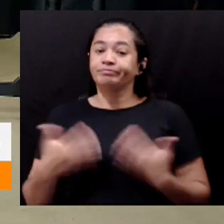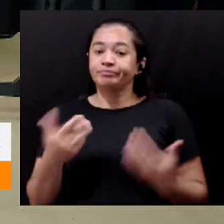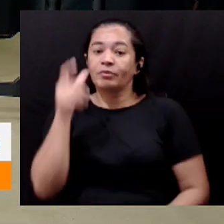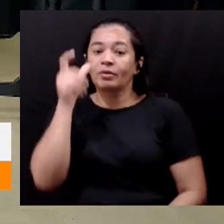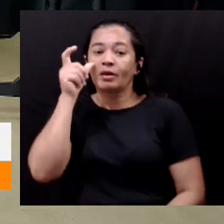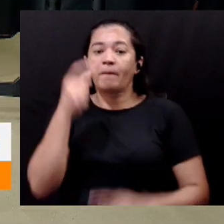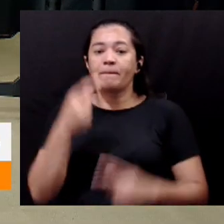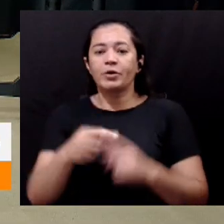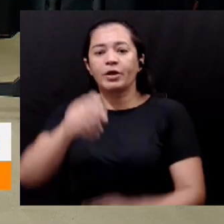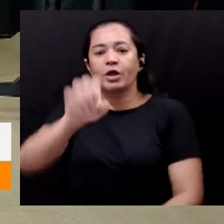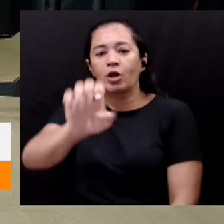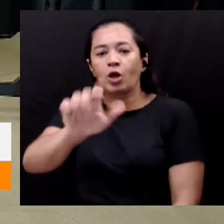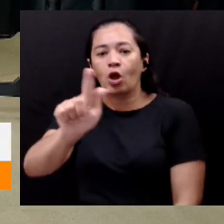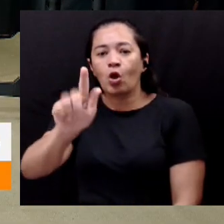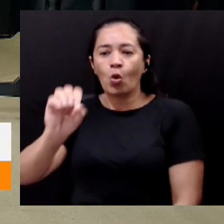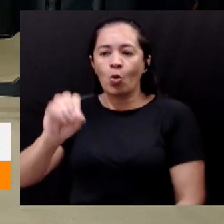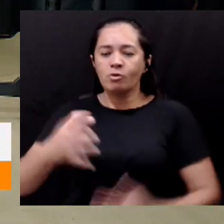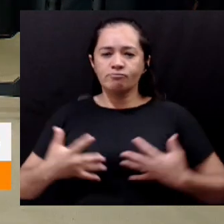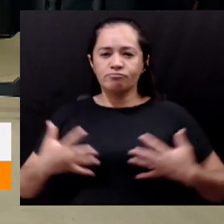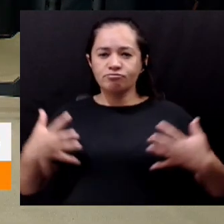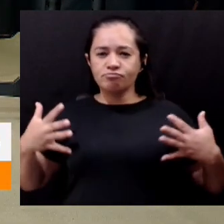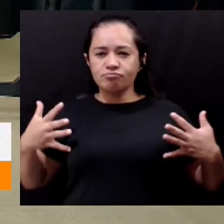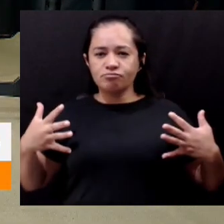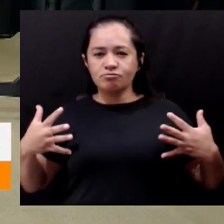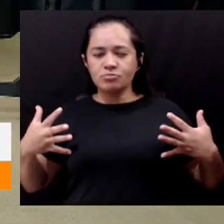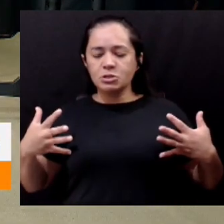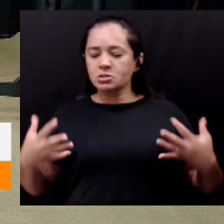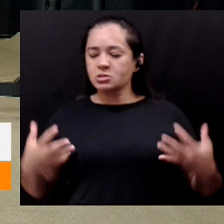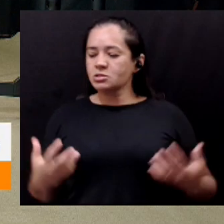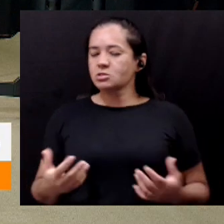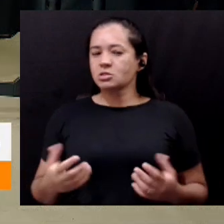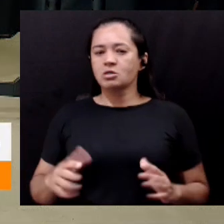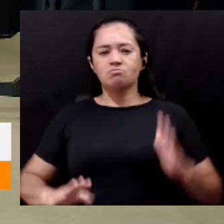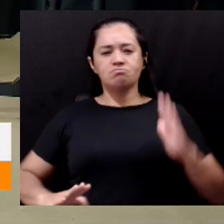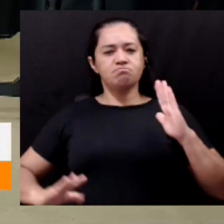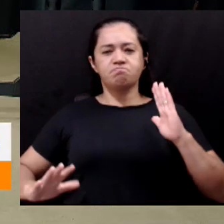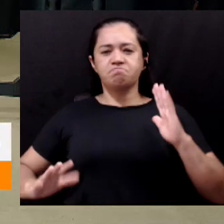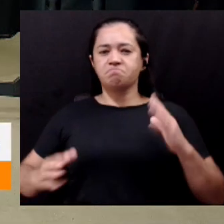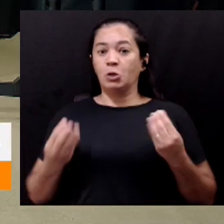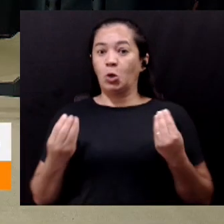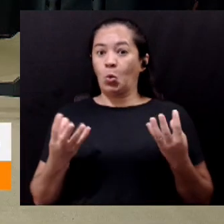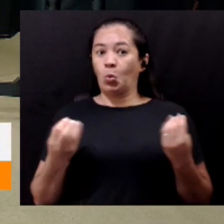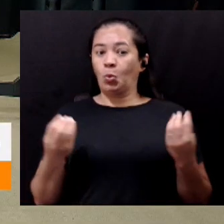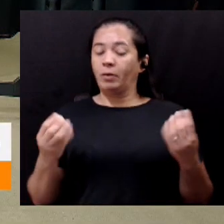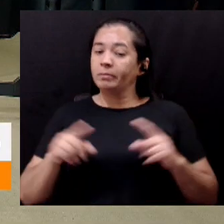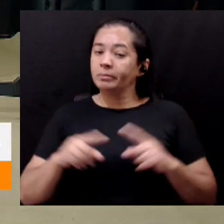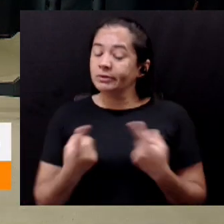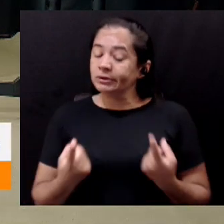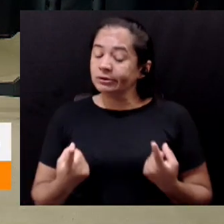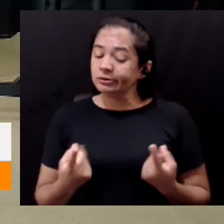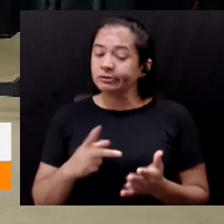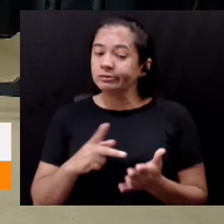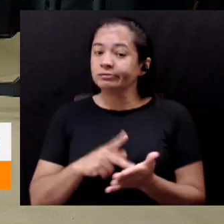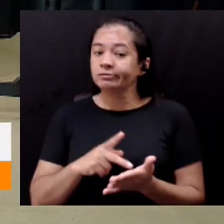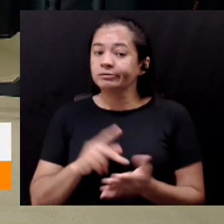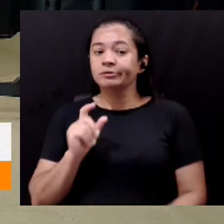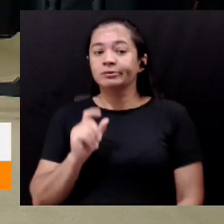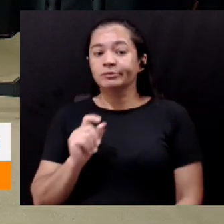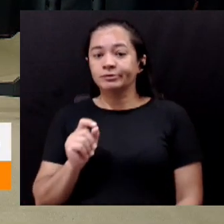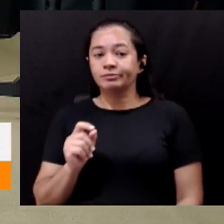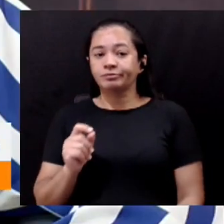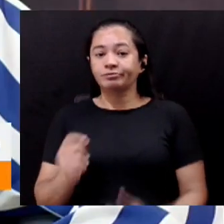comum, né, "Não, então a Aham. pessoa tem o ego muito Aham. inflado e É. é", O que mas na é ego, na verdade? verdade, né, dentro aí da teoria, né, olhando